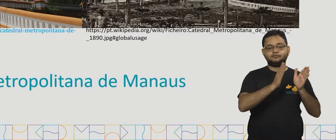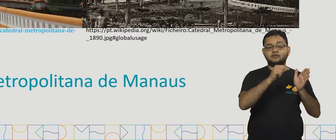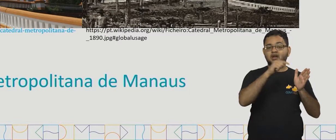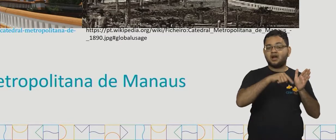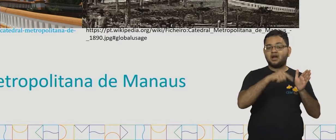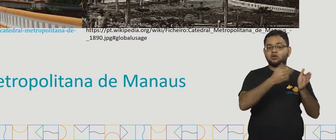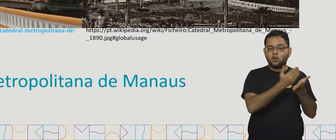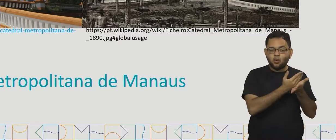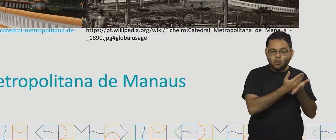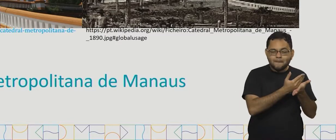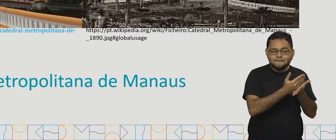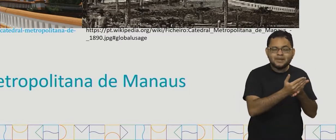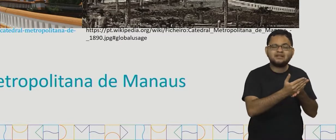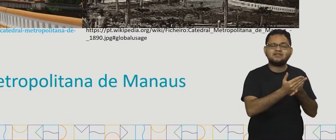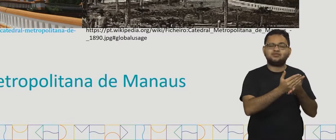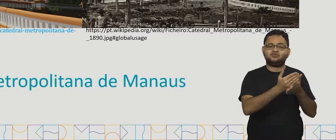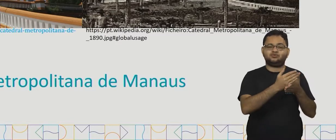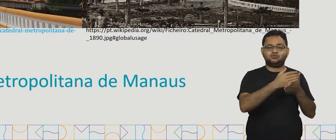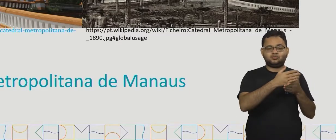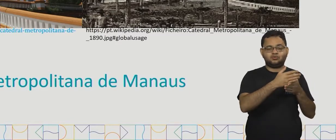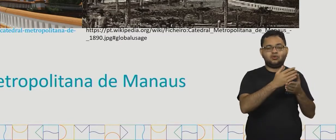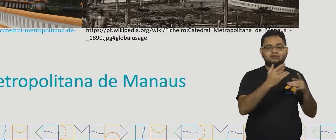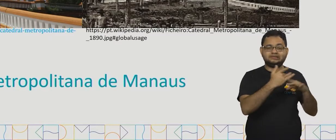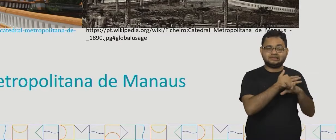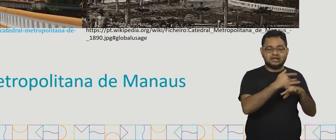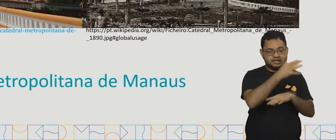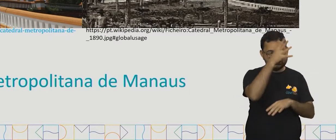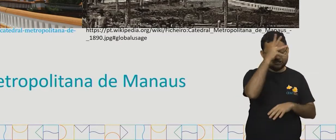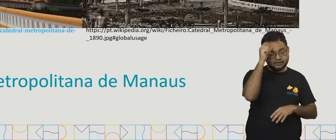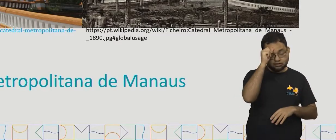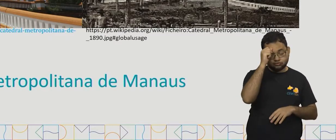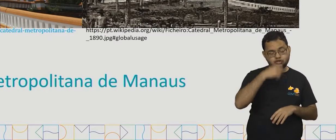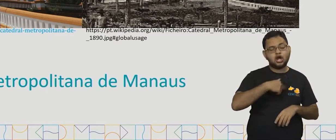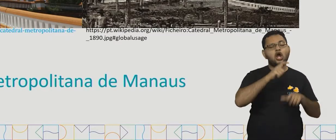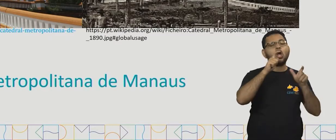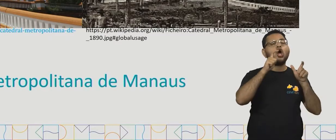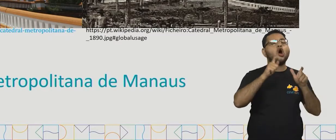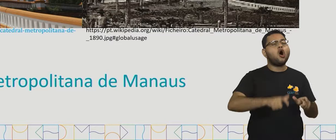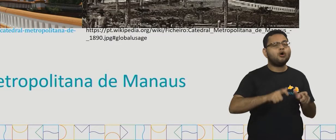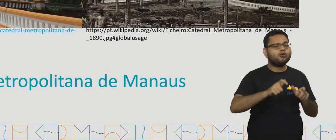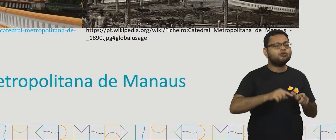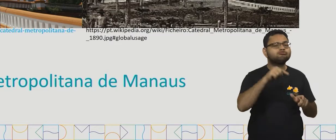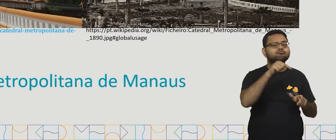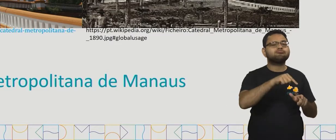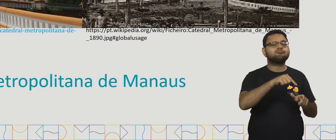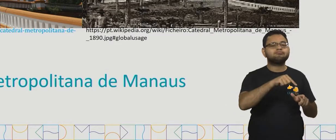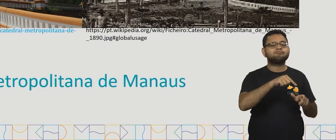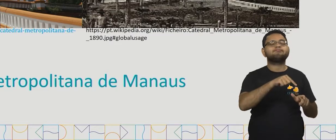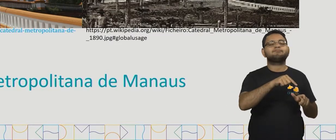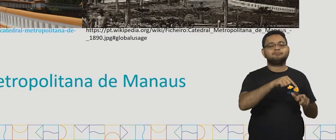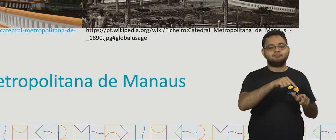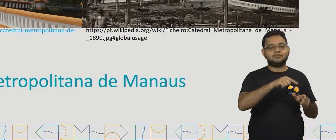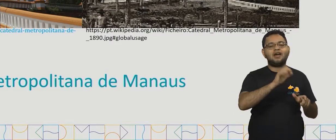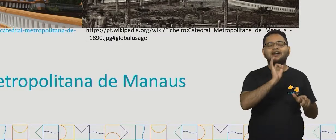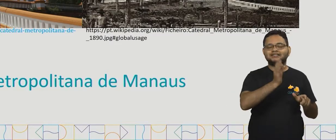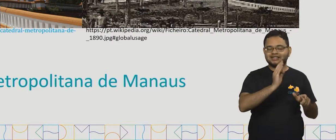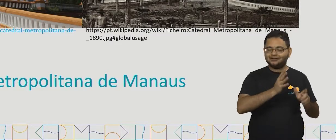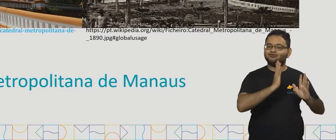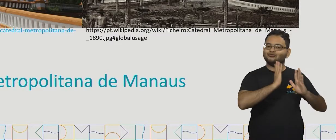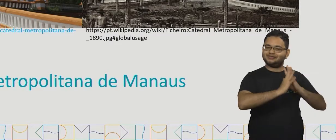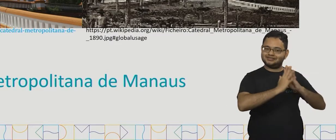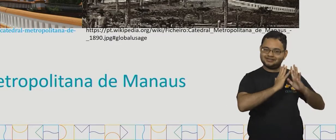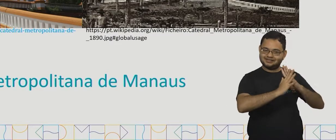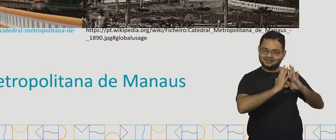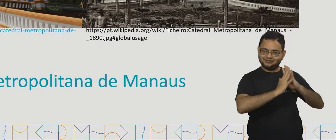logo nos primeiros anos da construção da cidade. Ela está localizada em um dos espaços mais antigos de